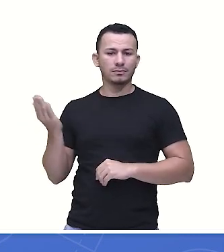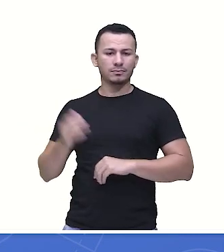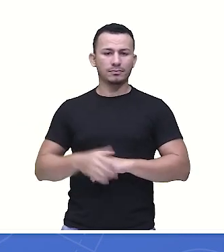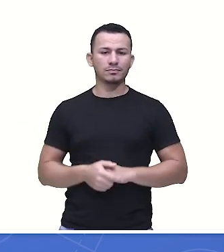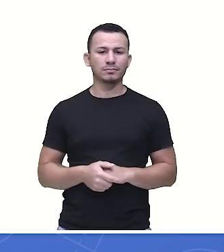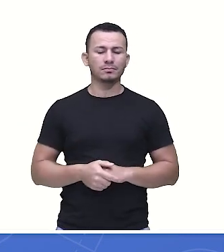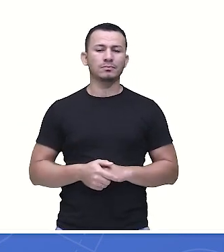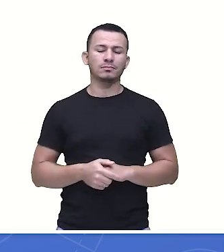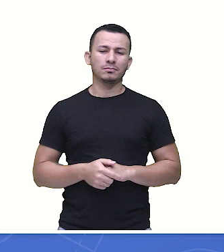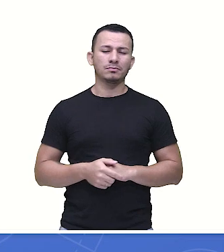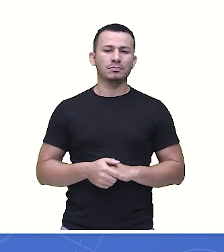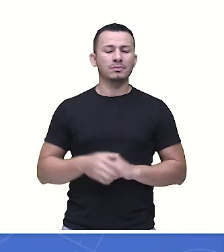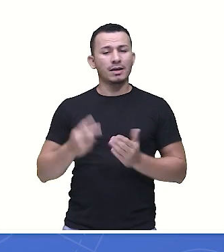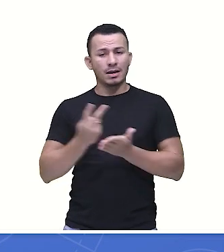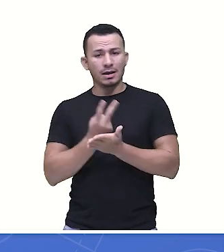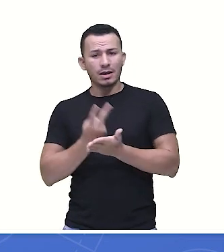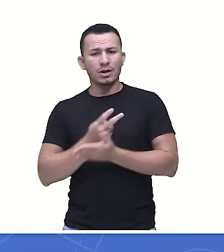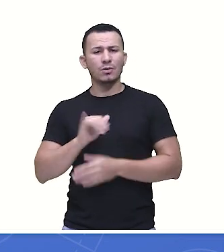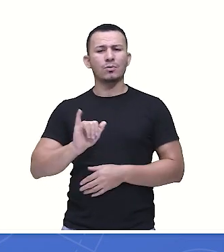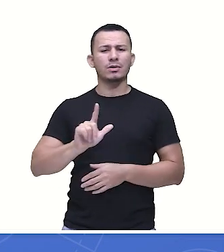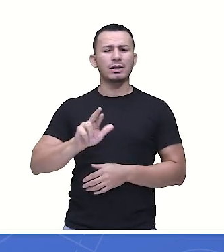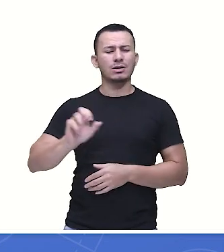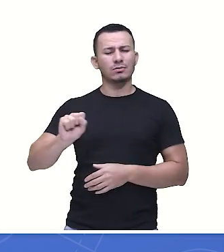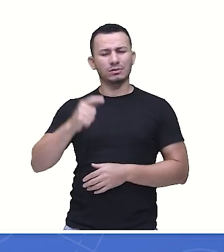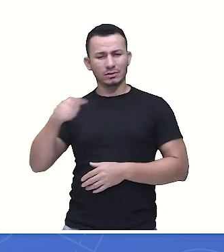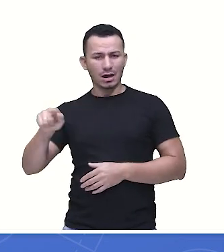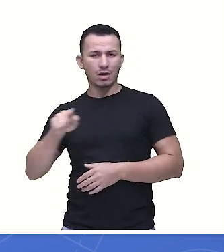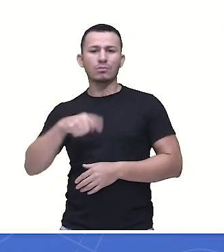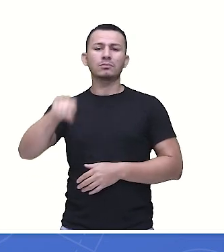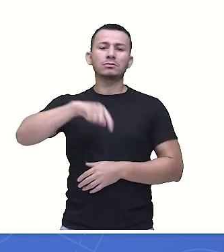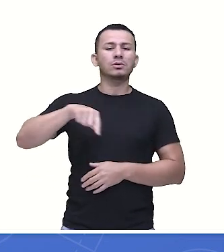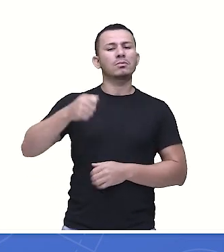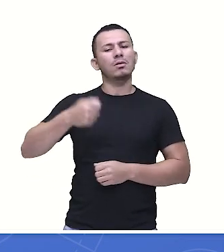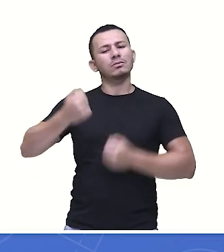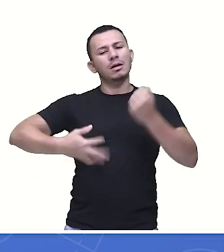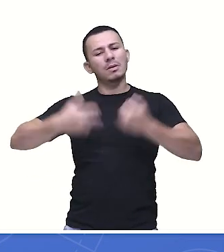erro e ilusão, né? Você podia descrever sobre ele,